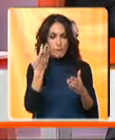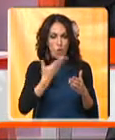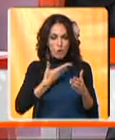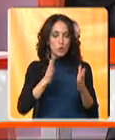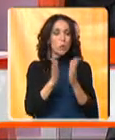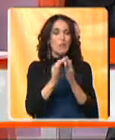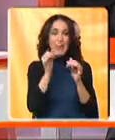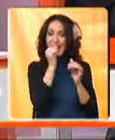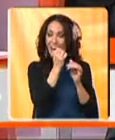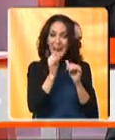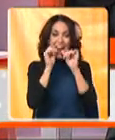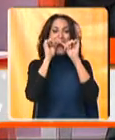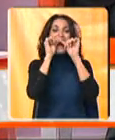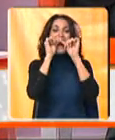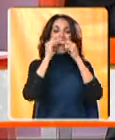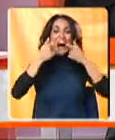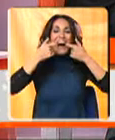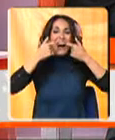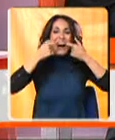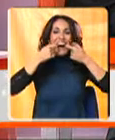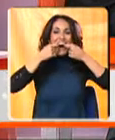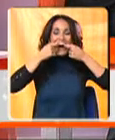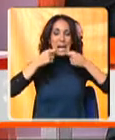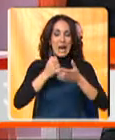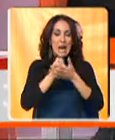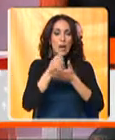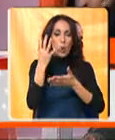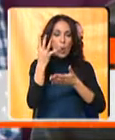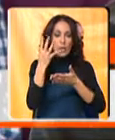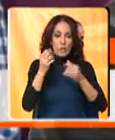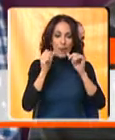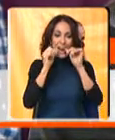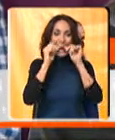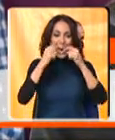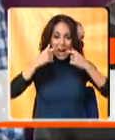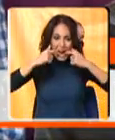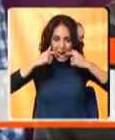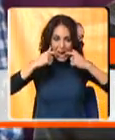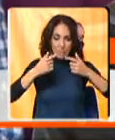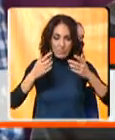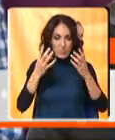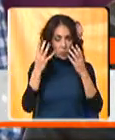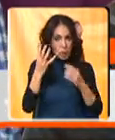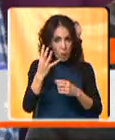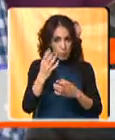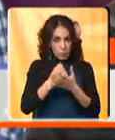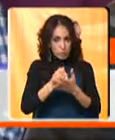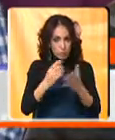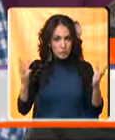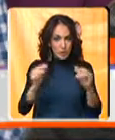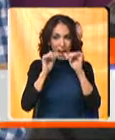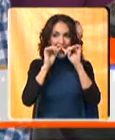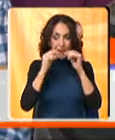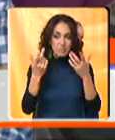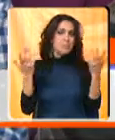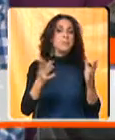dentes assentes em quatro forks, quatro pilares. Porque não há osso para mais, porque não há osso para mais. Exatamente. Mas neste caso, há implantes que nós temos que